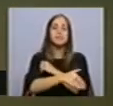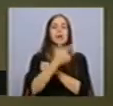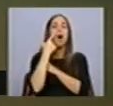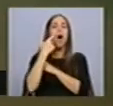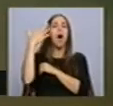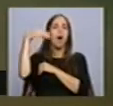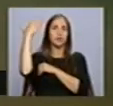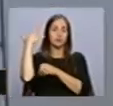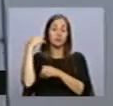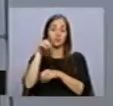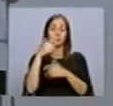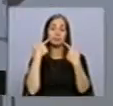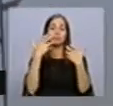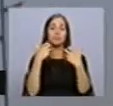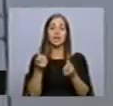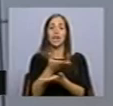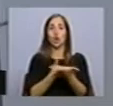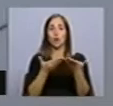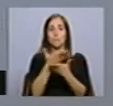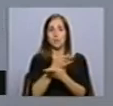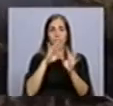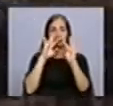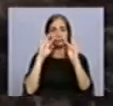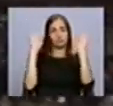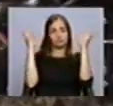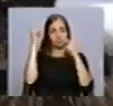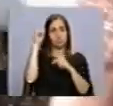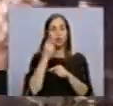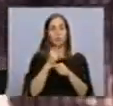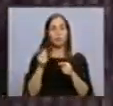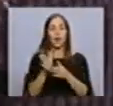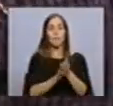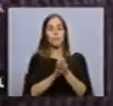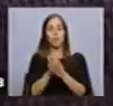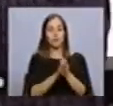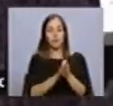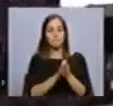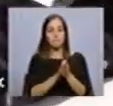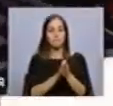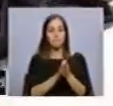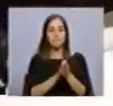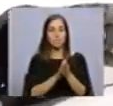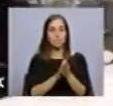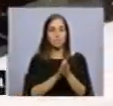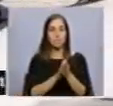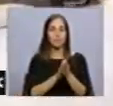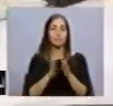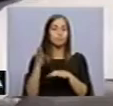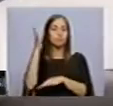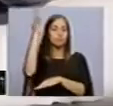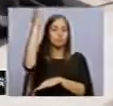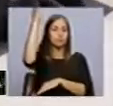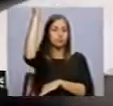E isso tem um grande impacto na própria economia do espaço. Reutilizar a primeira parte, o primeiro estágio, digamos assim, dos foguetões